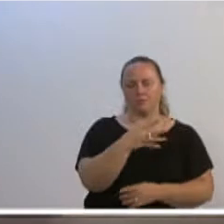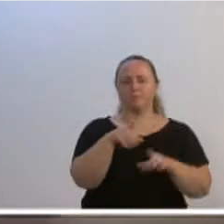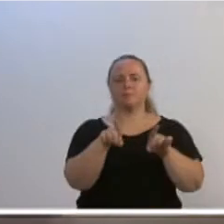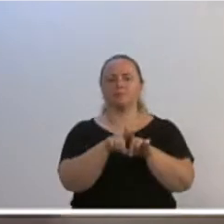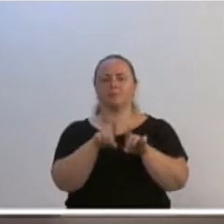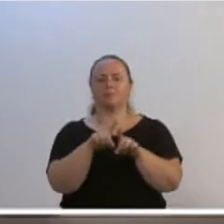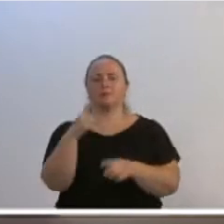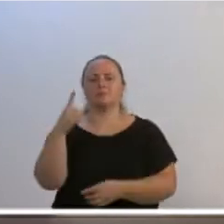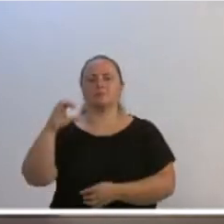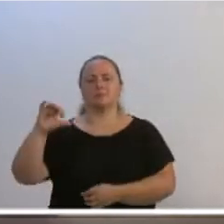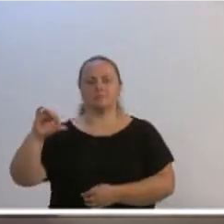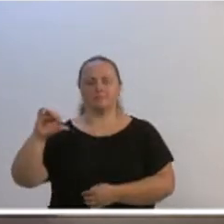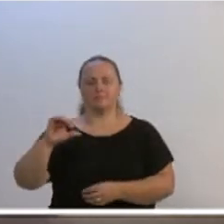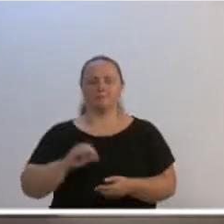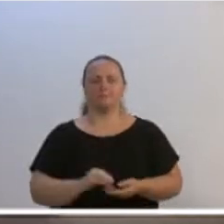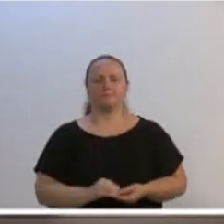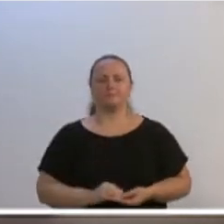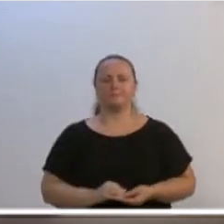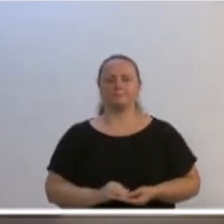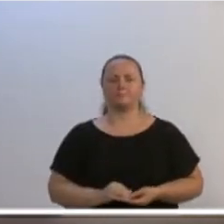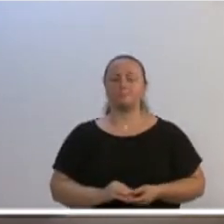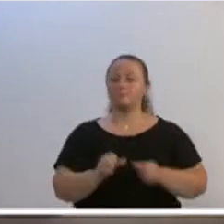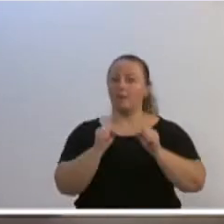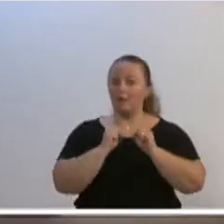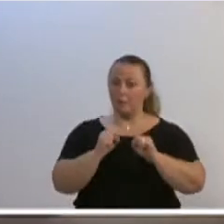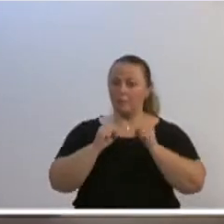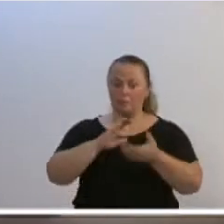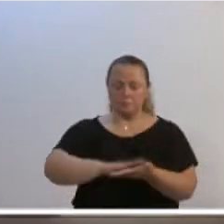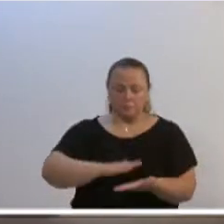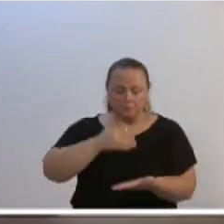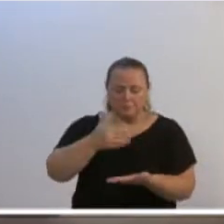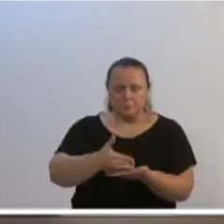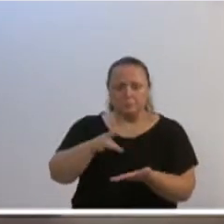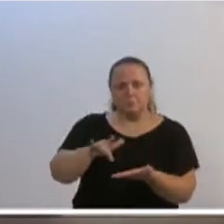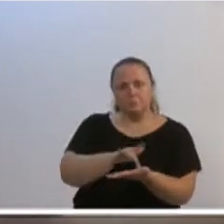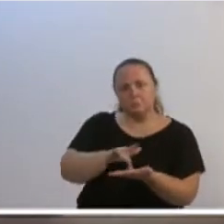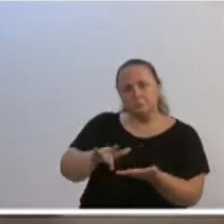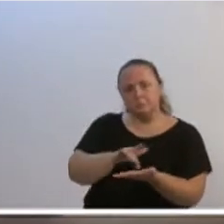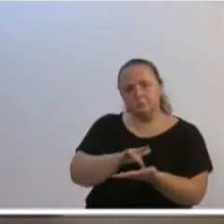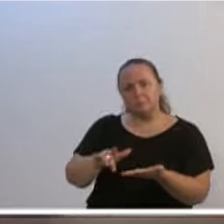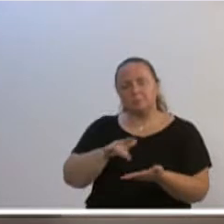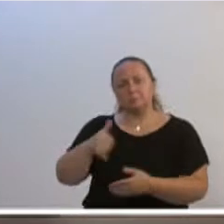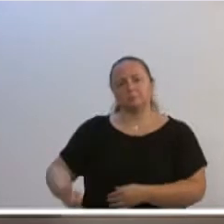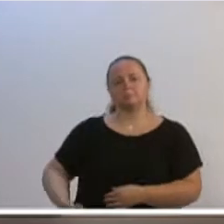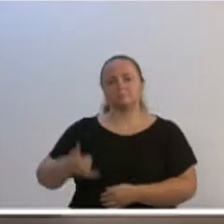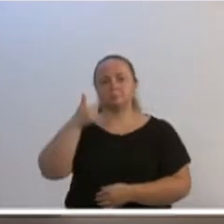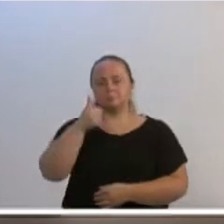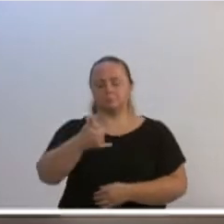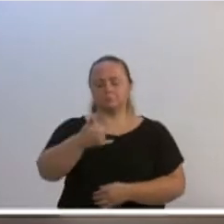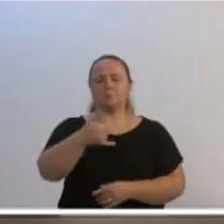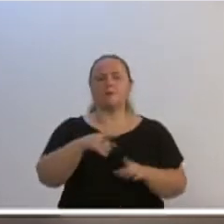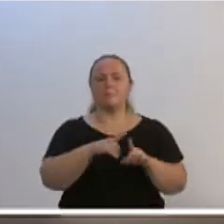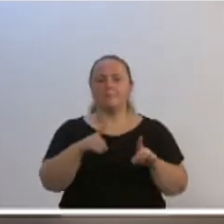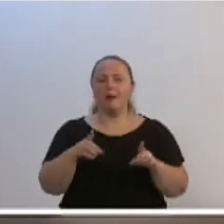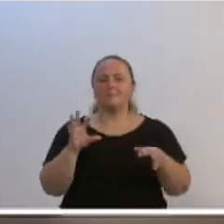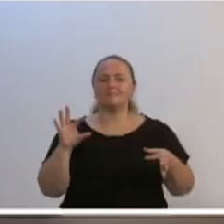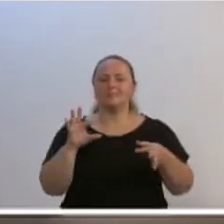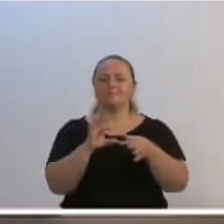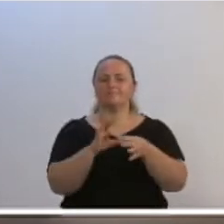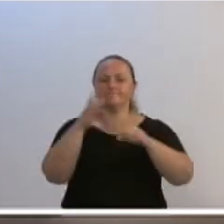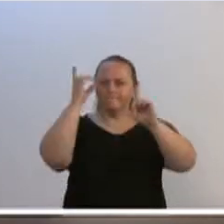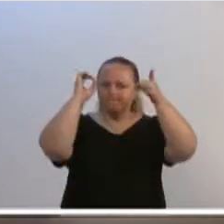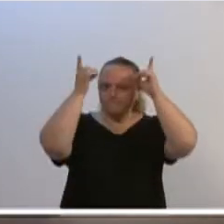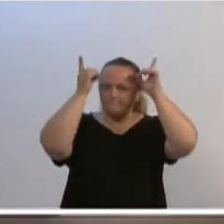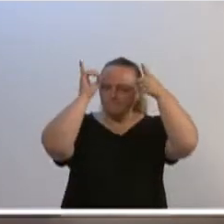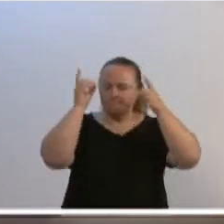BTV. E pode ser assistida em desktops, notebooks, dispositivos móveis, como os Android, sistema Android e